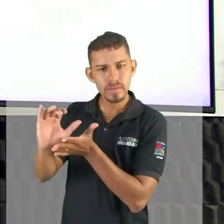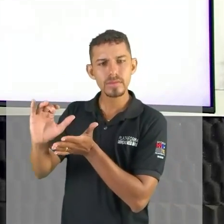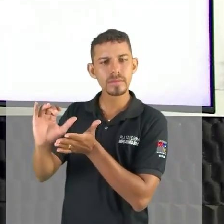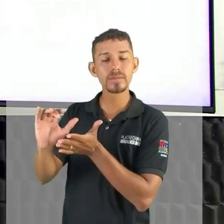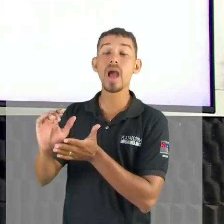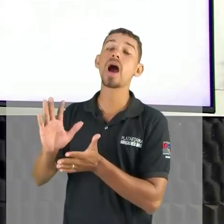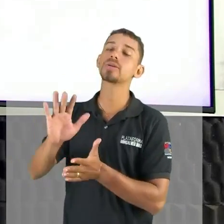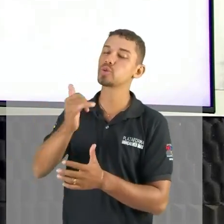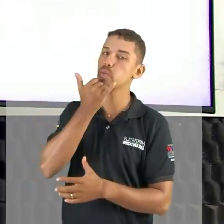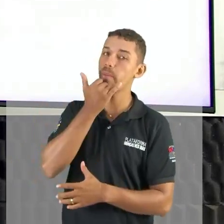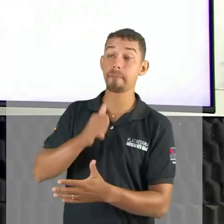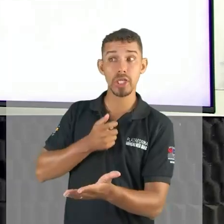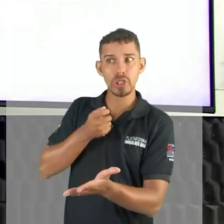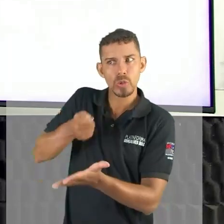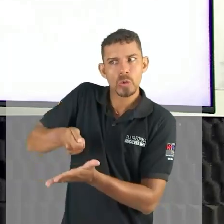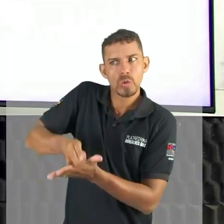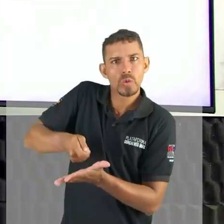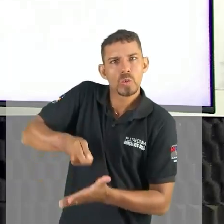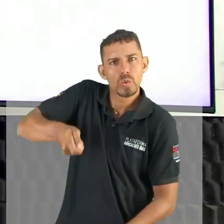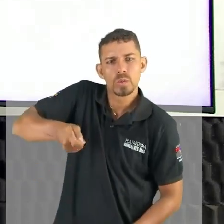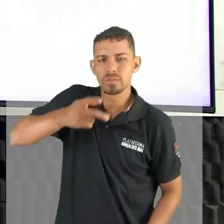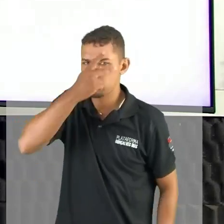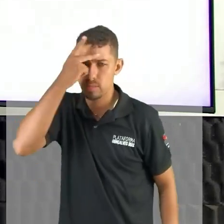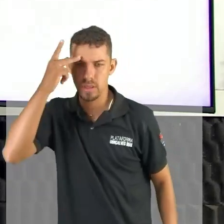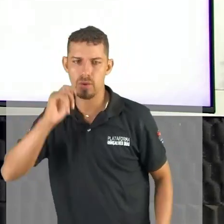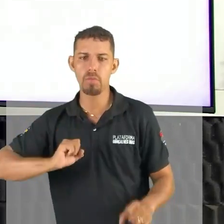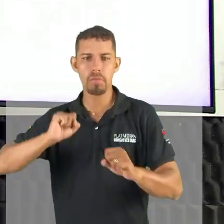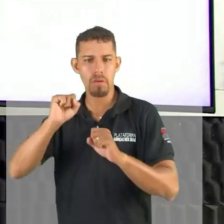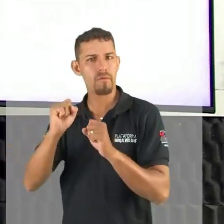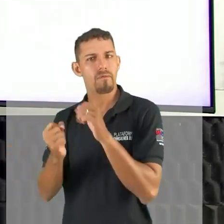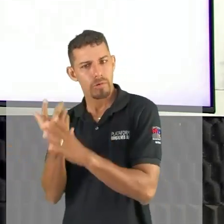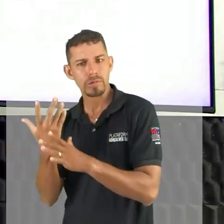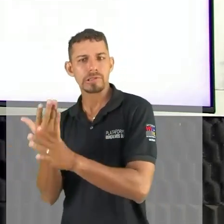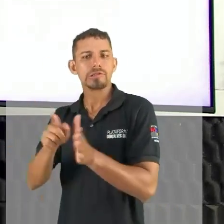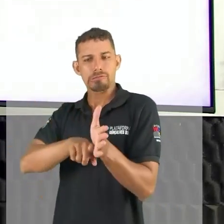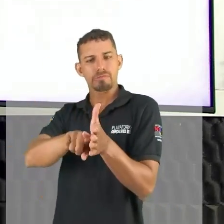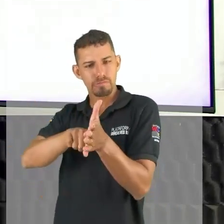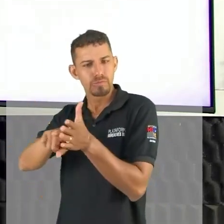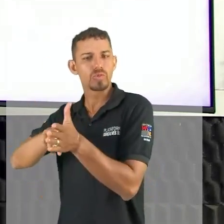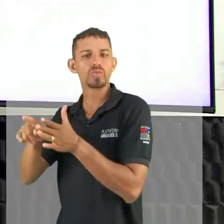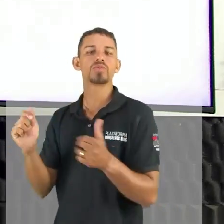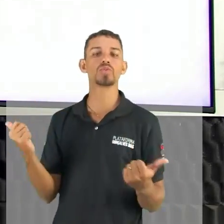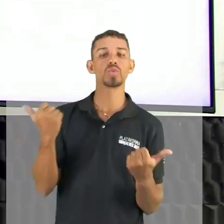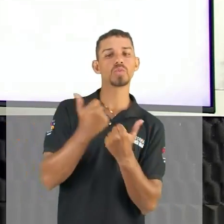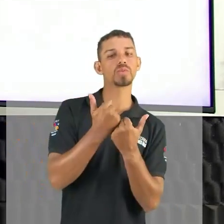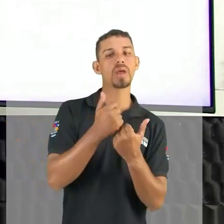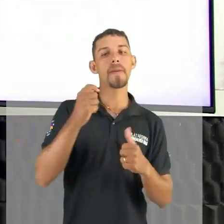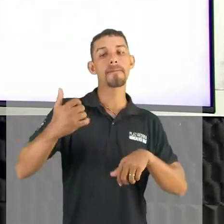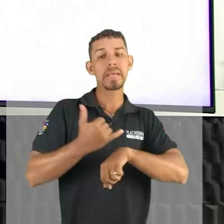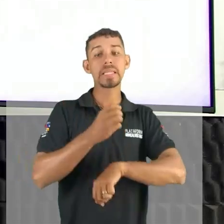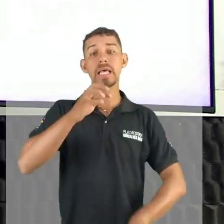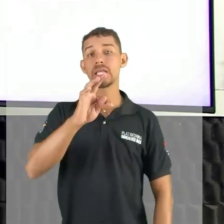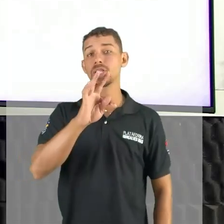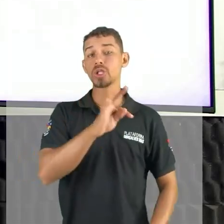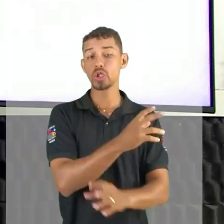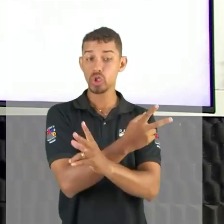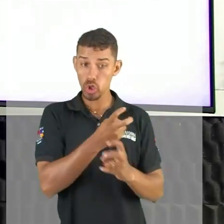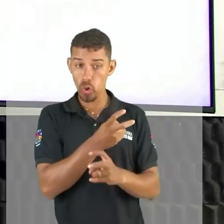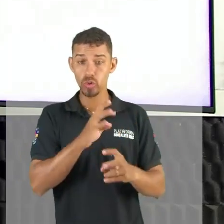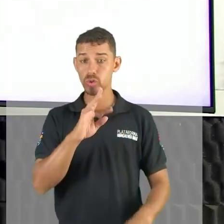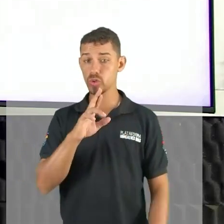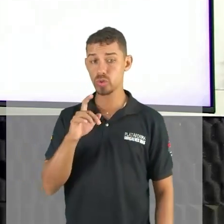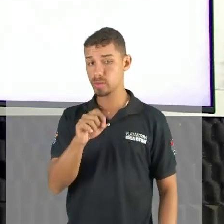melhor, exigir que fabricantes invistam em pesquisa para a substituição desses metais tóxicos por substâncias